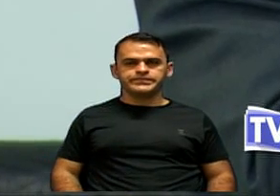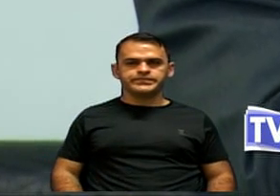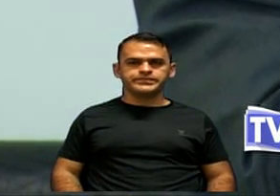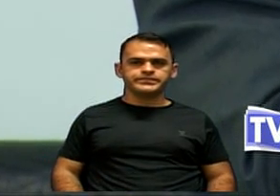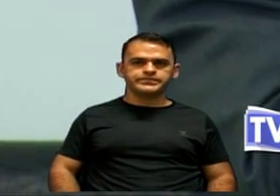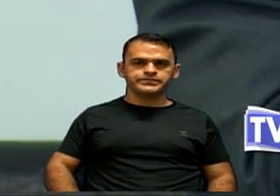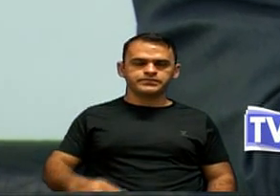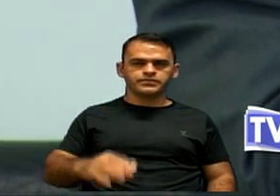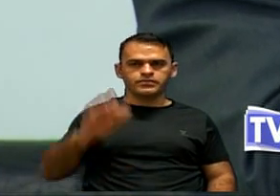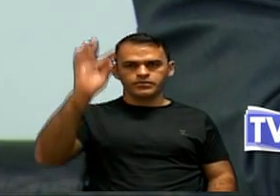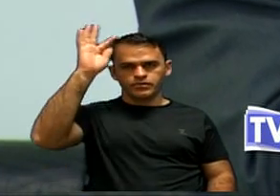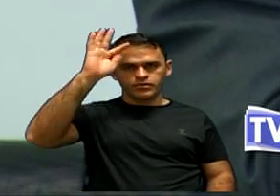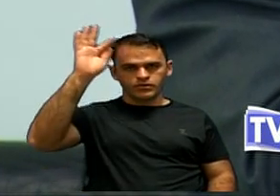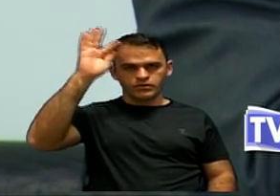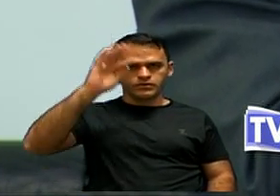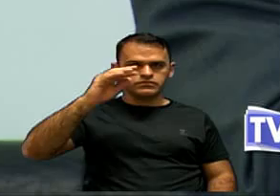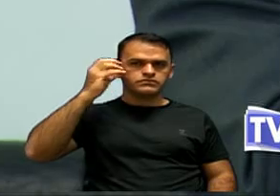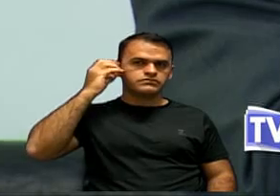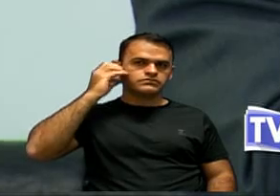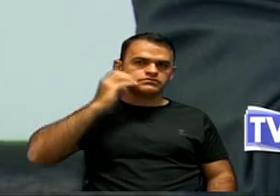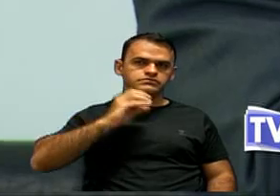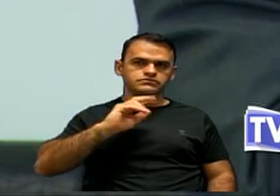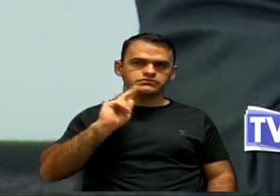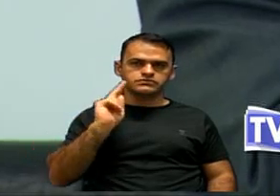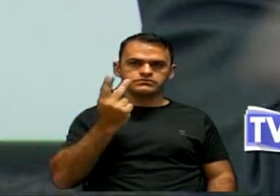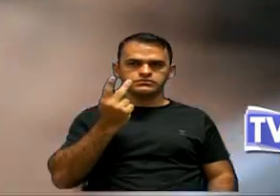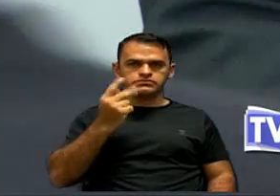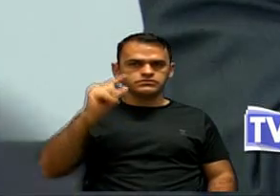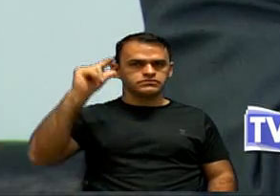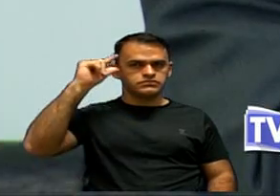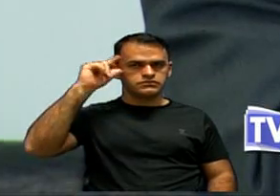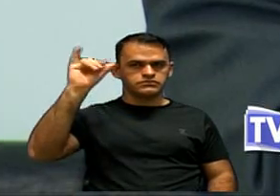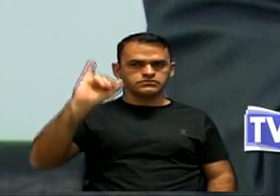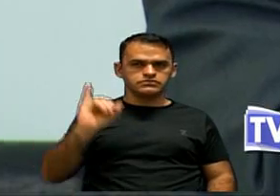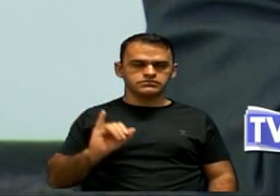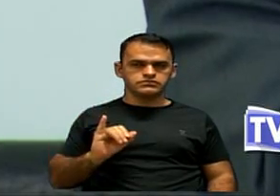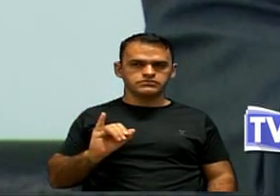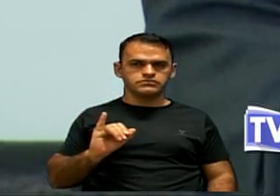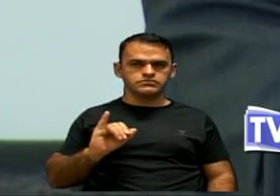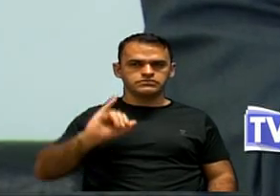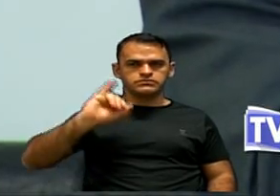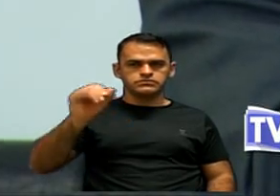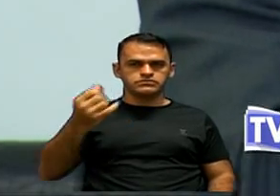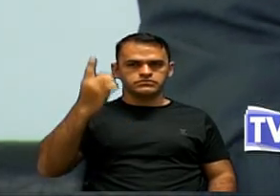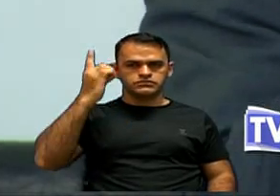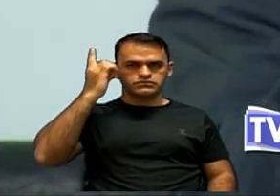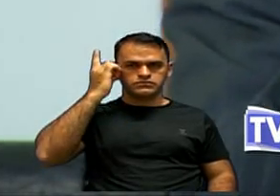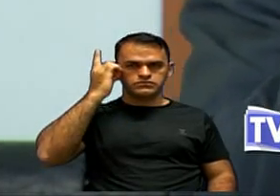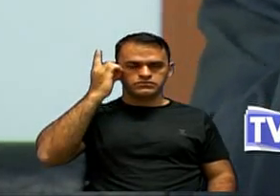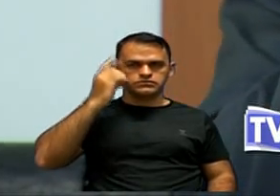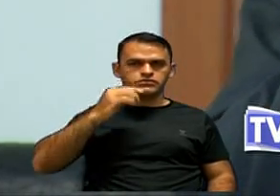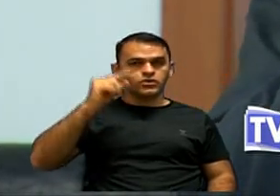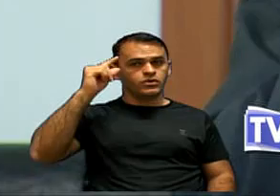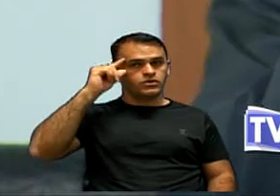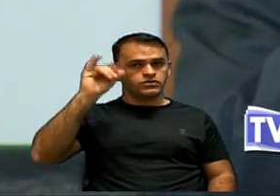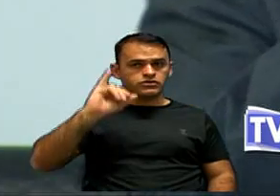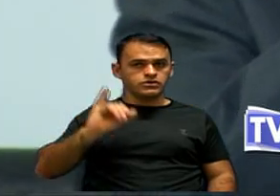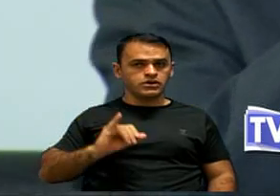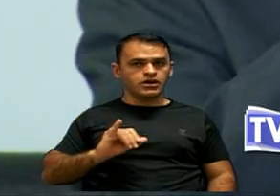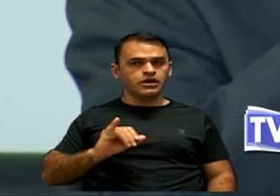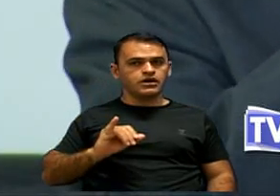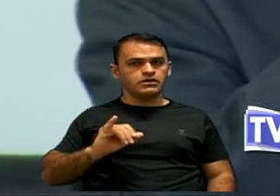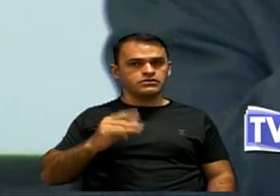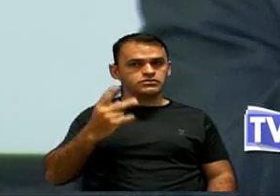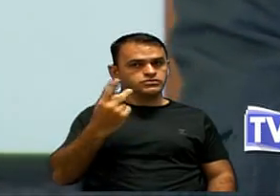Fausto Pérez, Hudson Pessini, Yara Lula, João Donizete. Ô Yara, não vai votar não, que é a